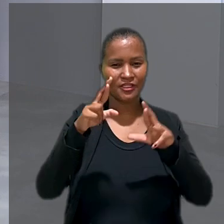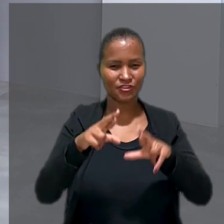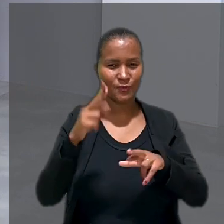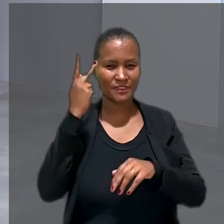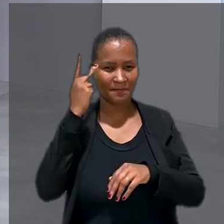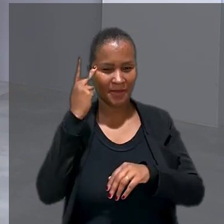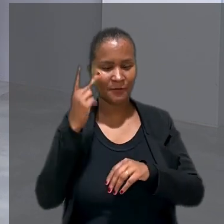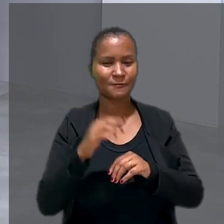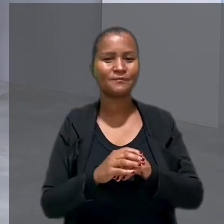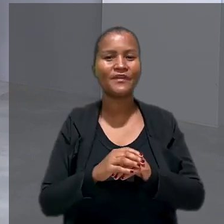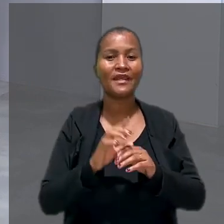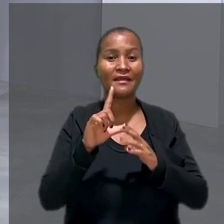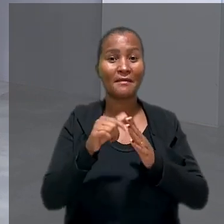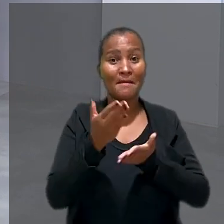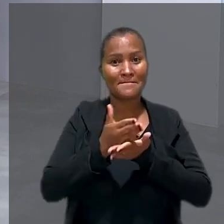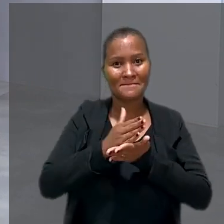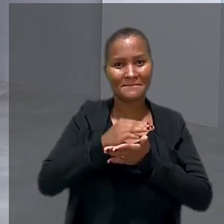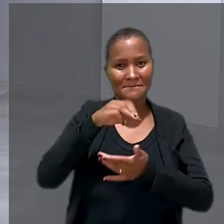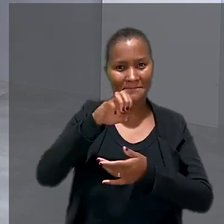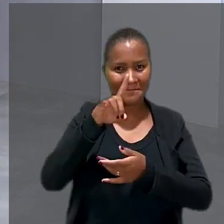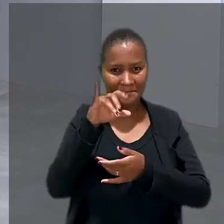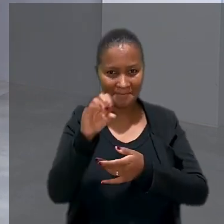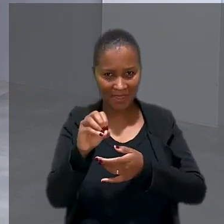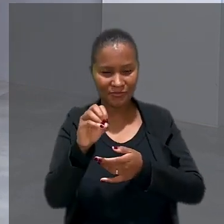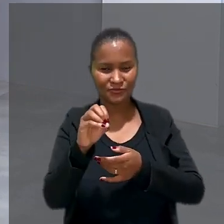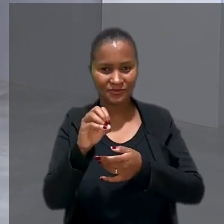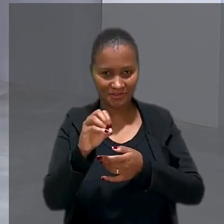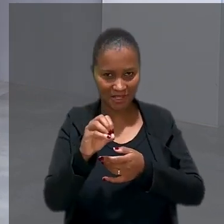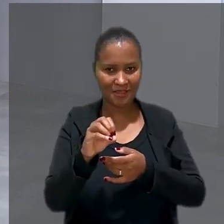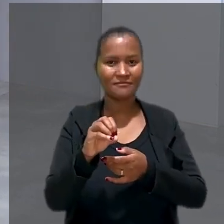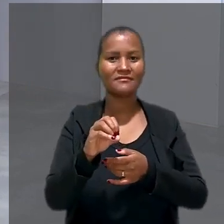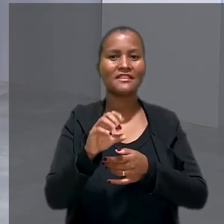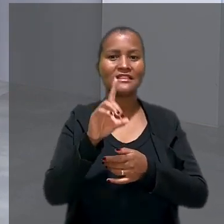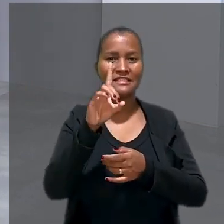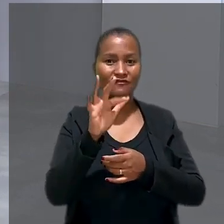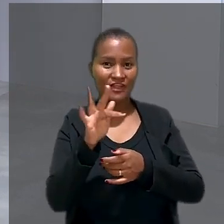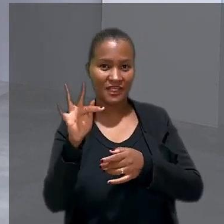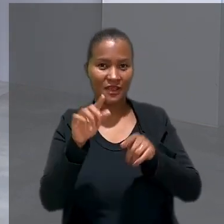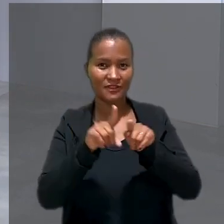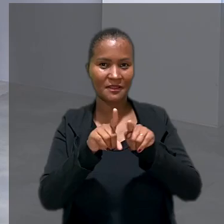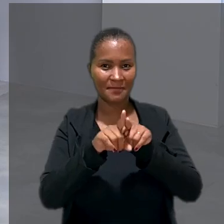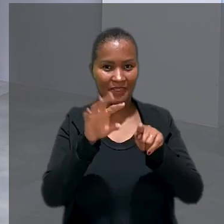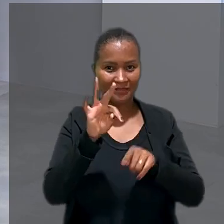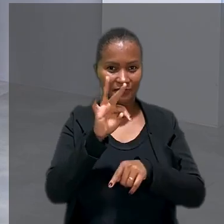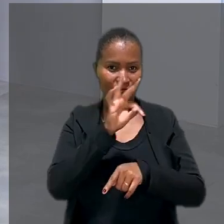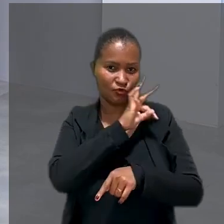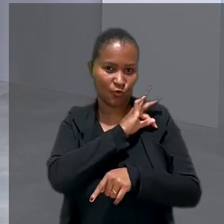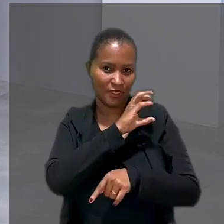Paulo. Na categoria médio porte, o TRT da 10ª região, que abrange o Distrito Federal